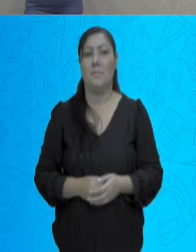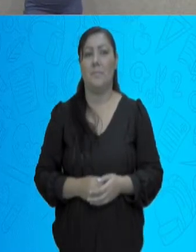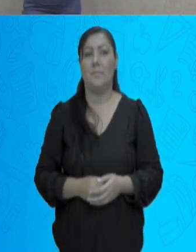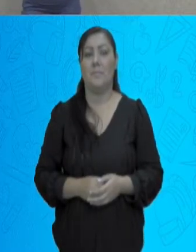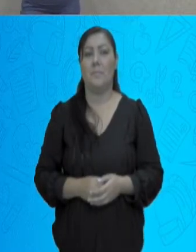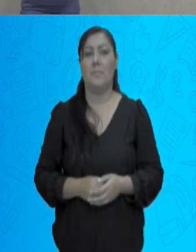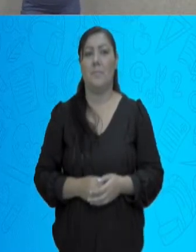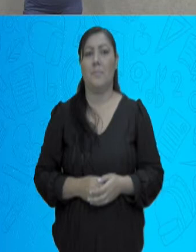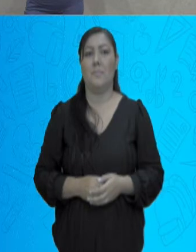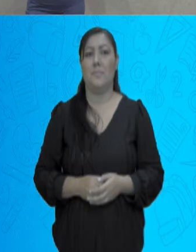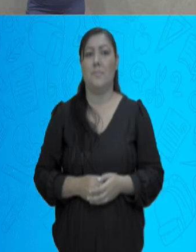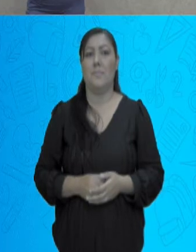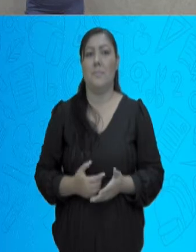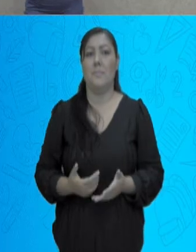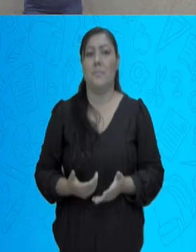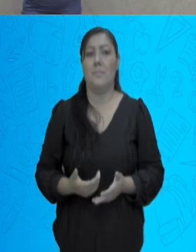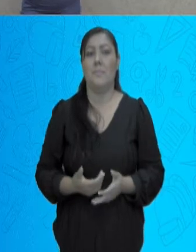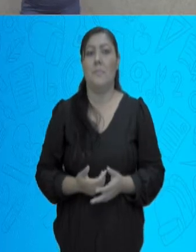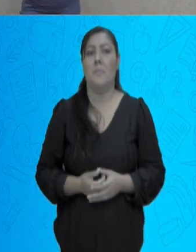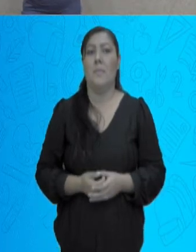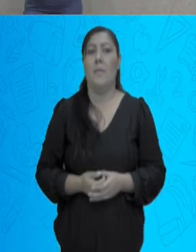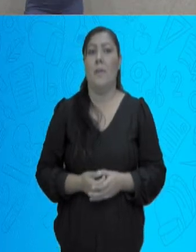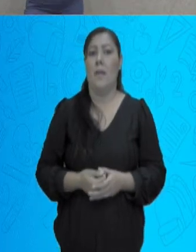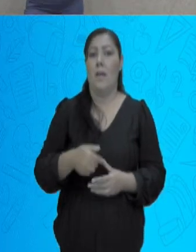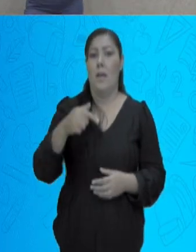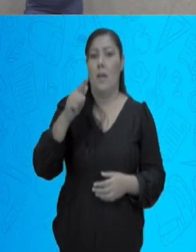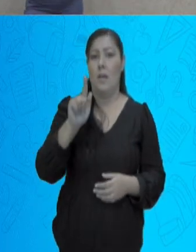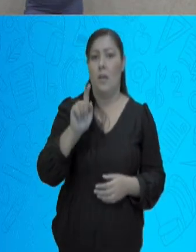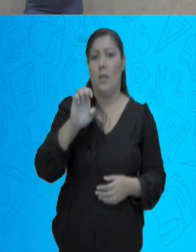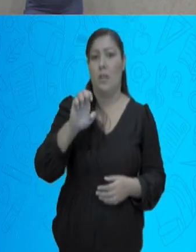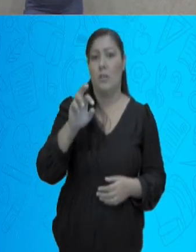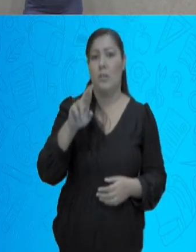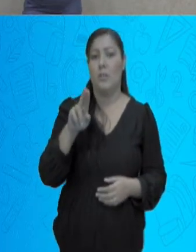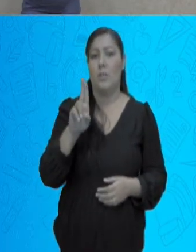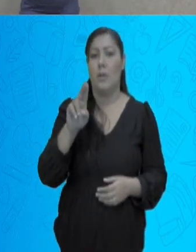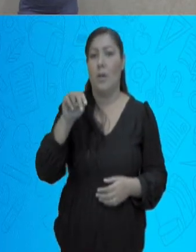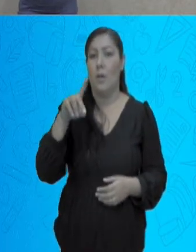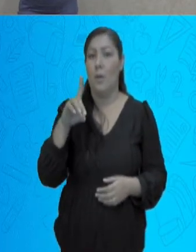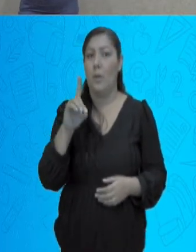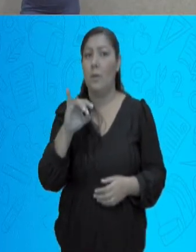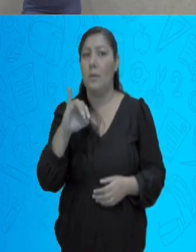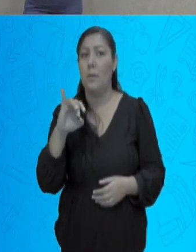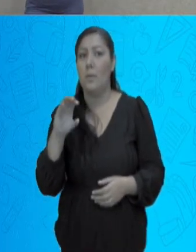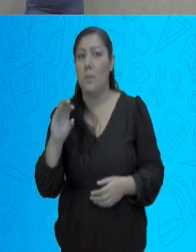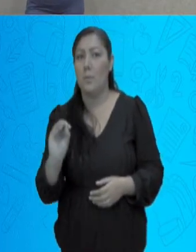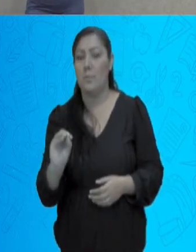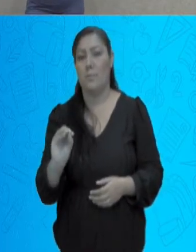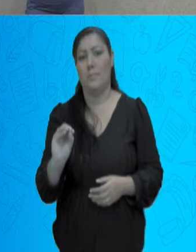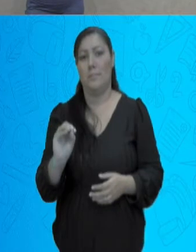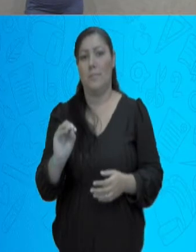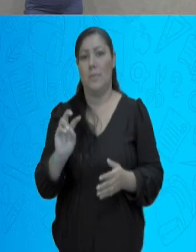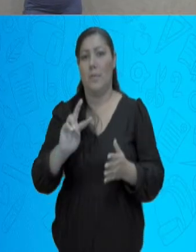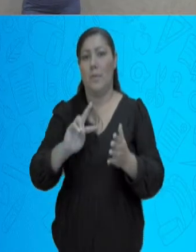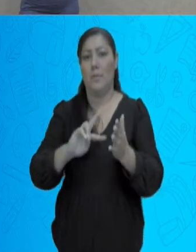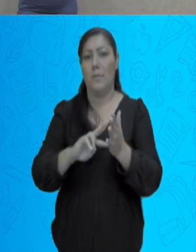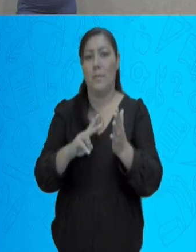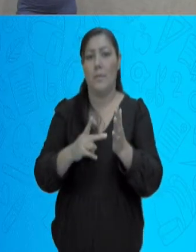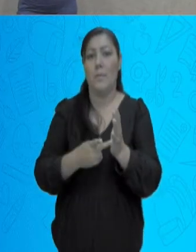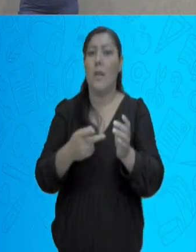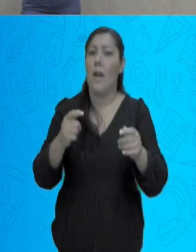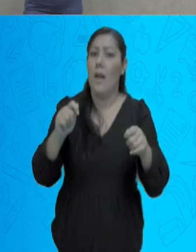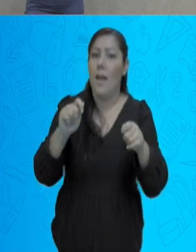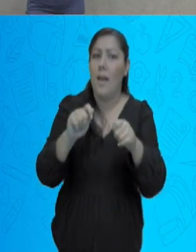gerúndio, né? O gerúndio, ele expressa uma ação em acontecimento. E ele é demarcado